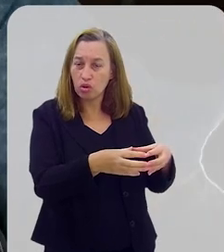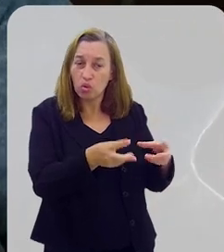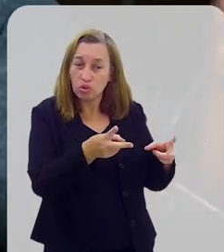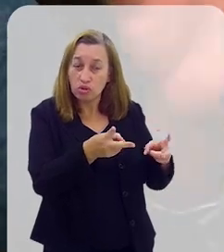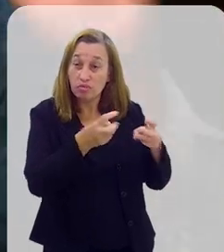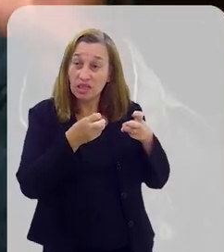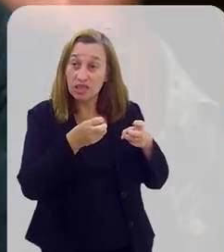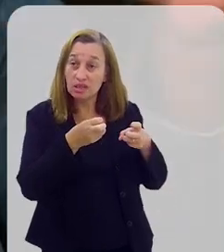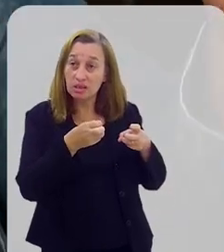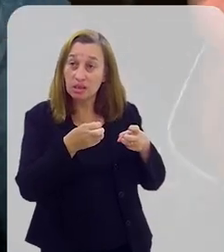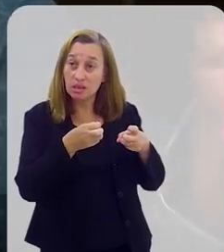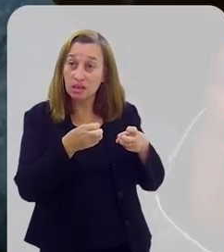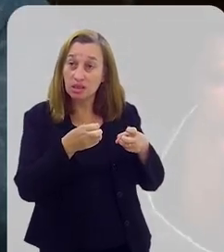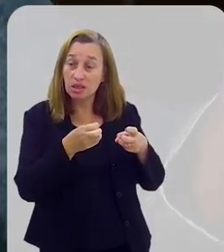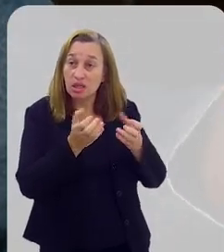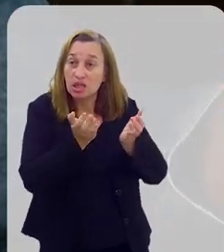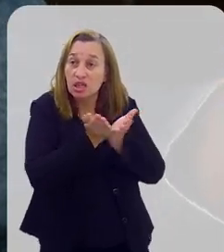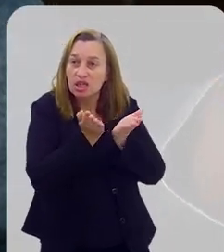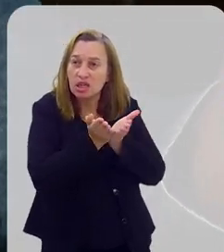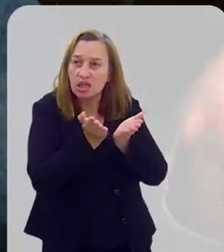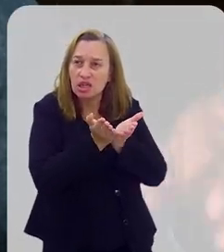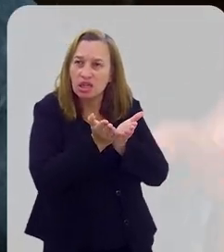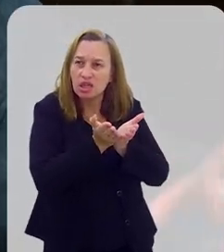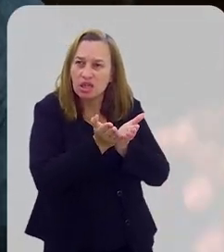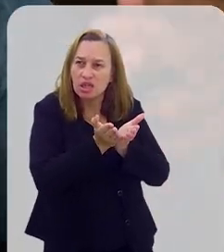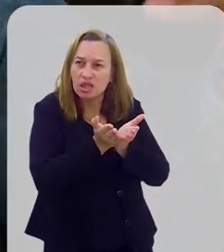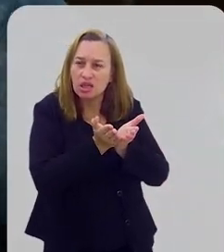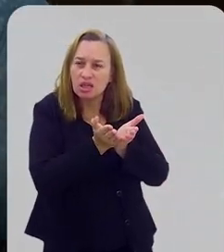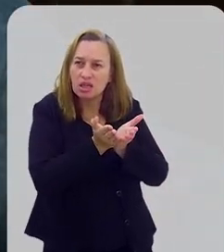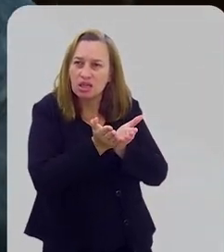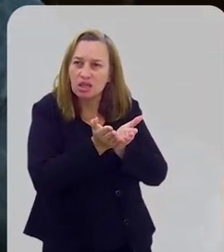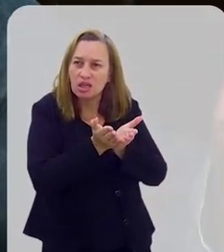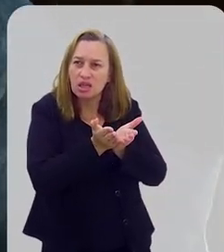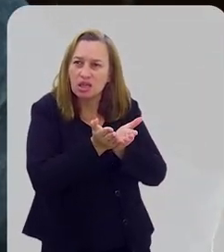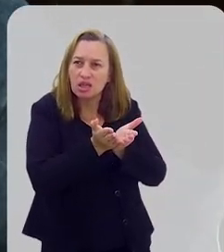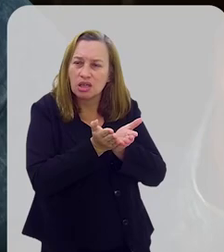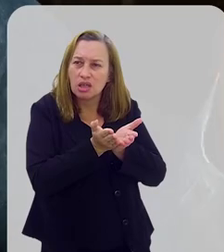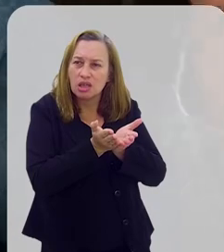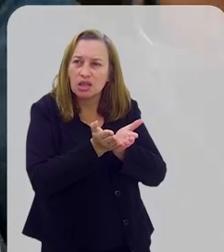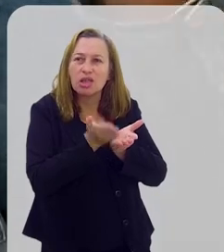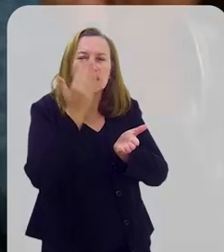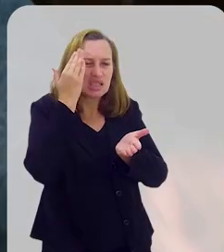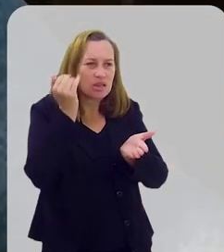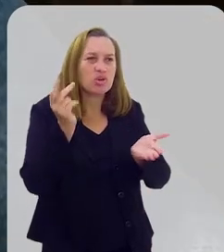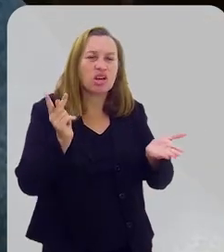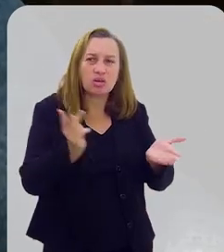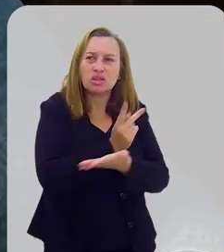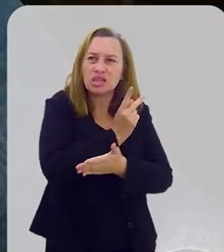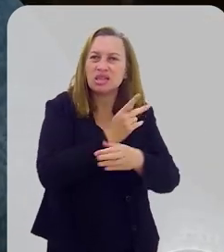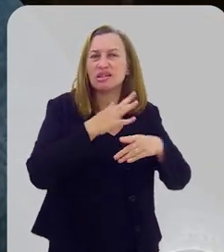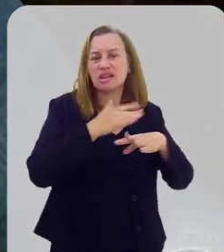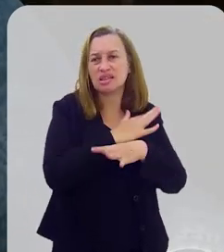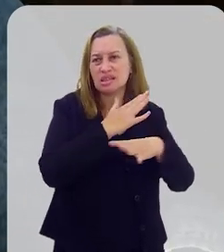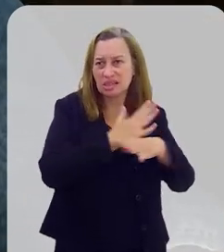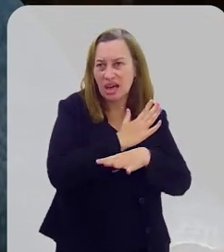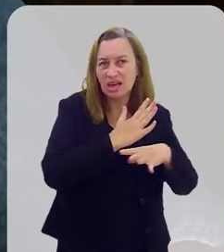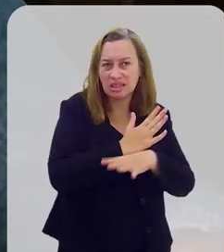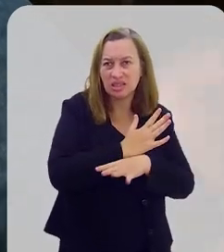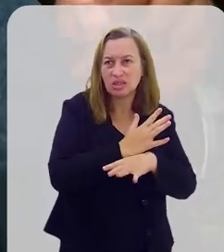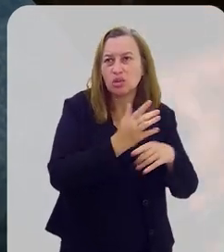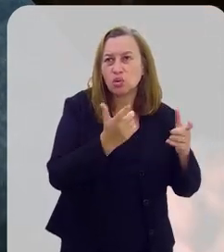descobriam quando eles percebiam que era um grupo de cristãos eles começavam a desdenhar porque eles já sabiam o que ia acontecer na cidade